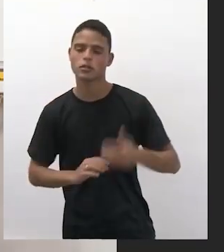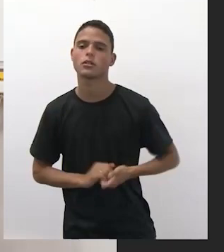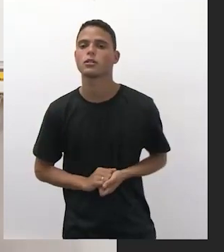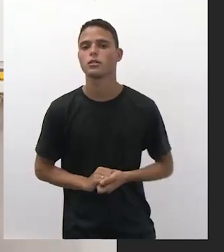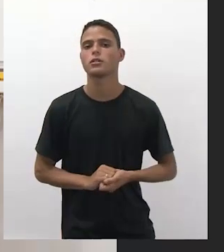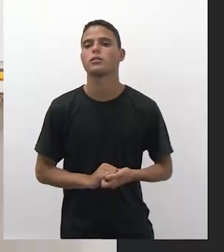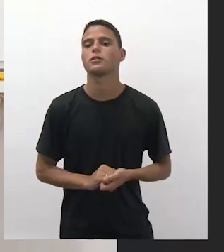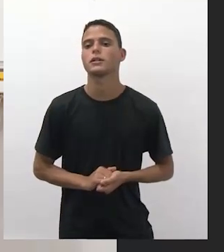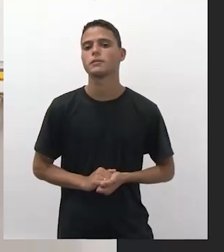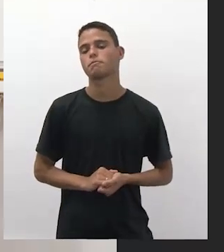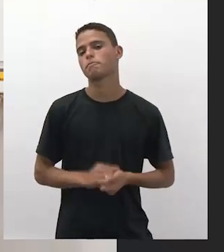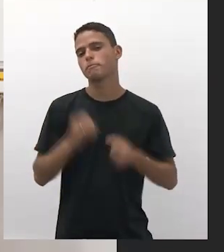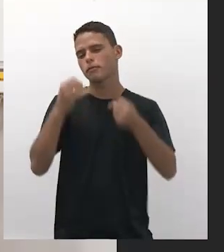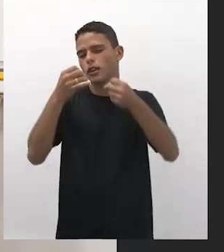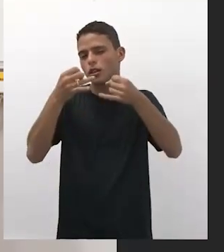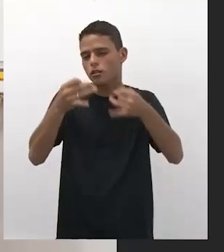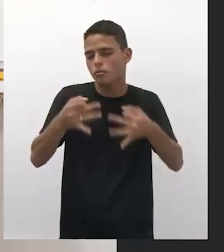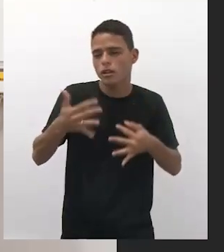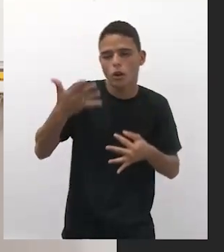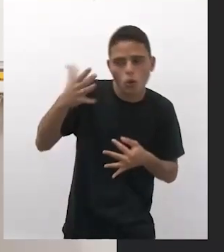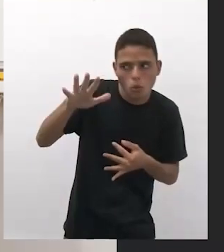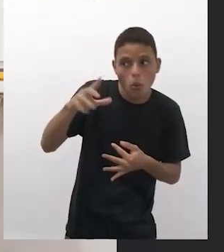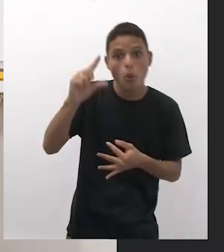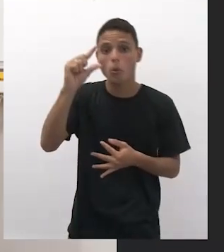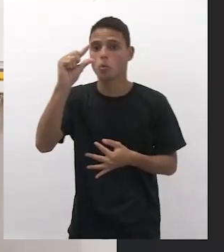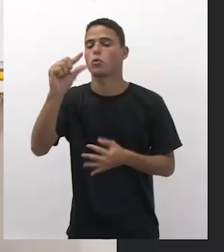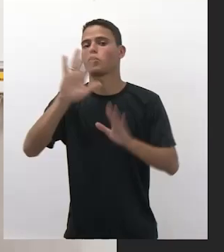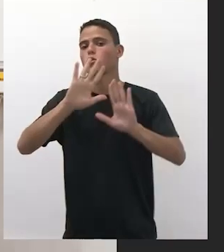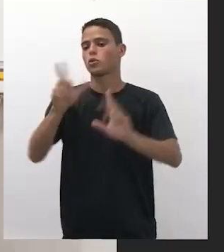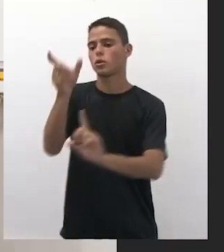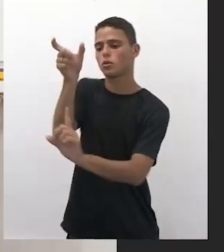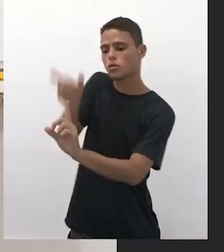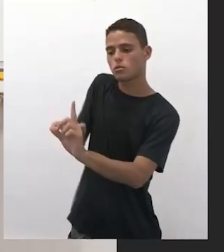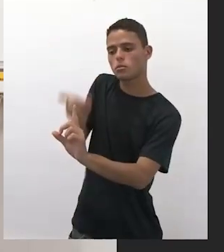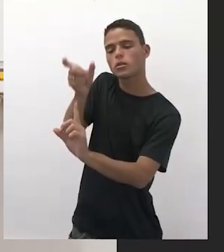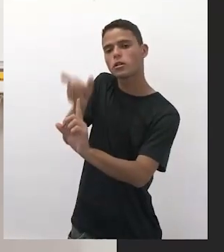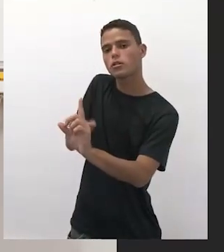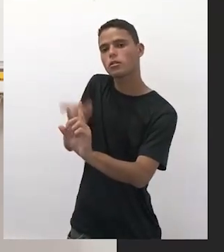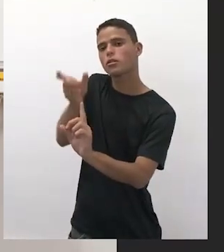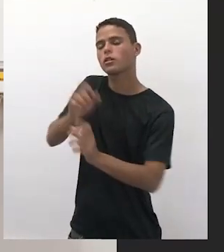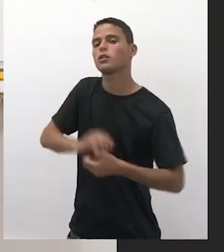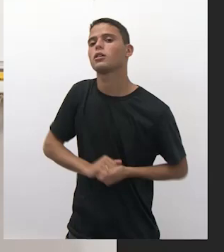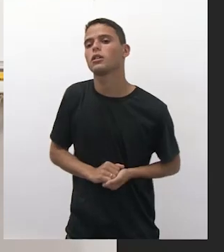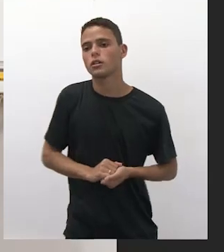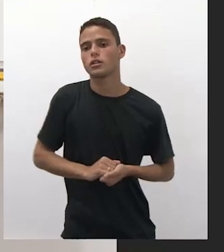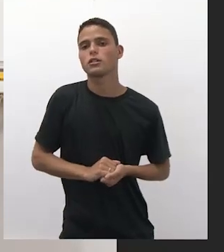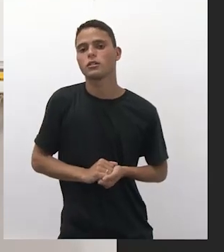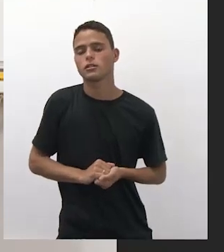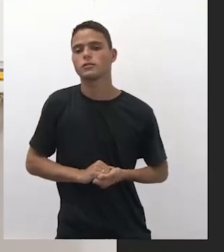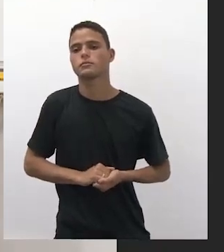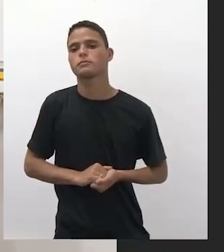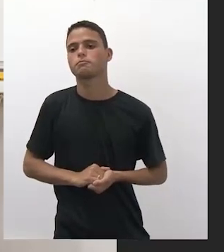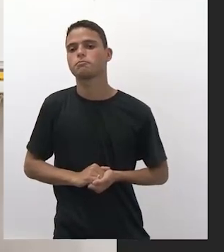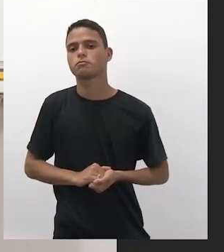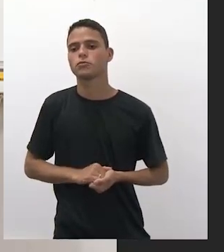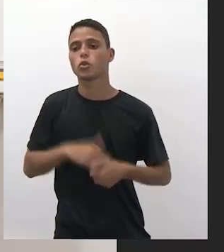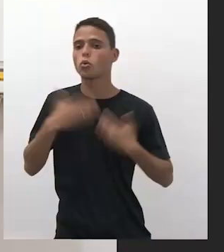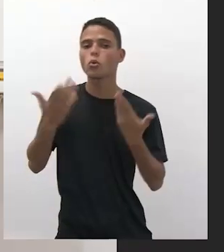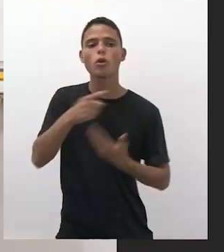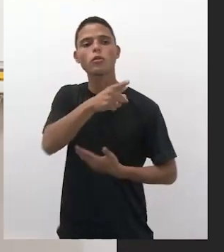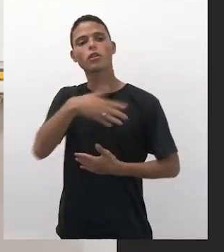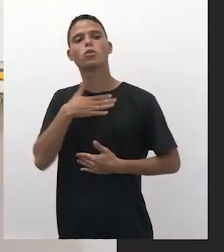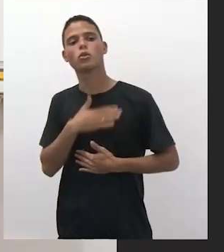um pouquinho da história do livro, do personagem, né? Sem ler ali a sinopse, qual desses vocês